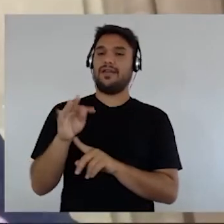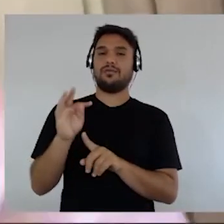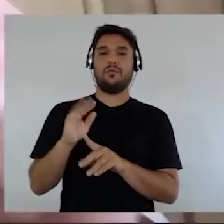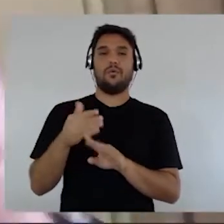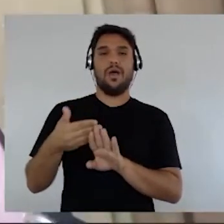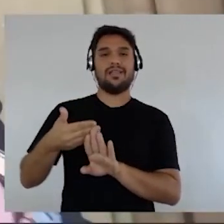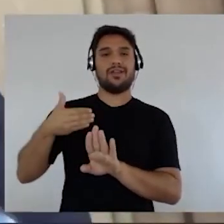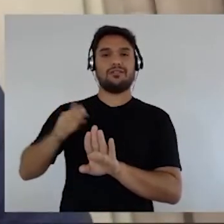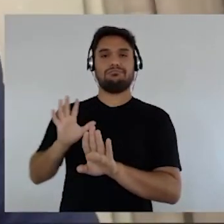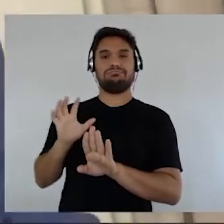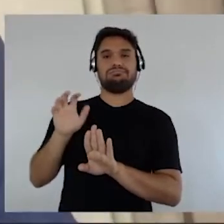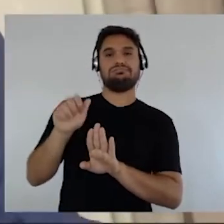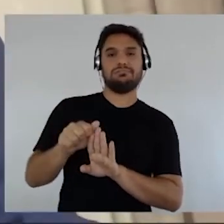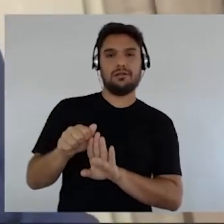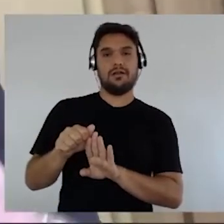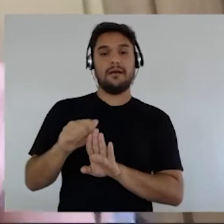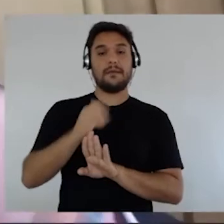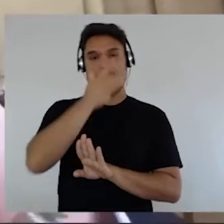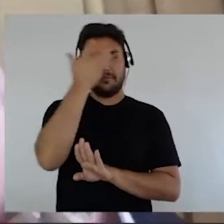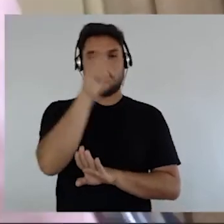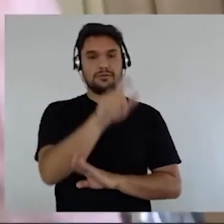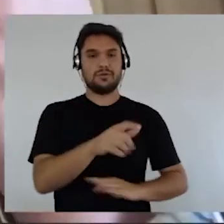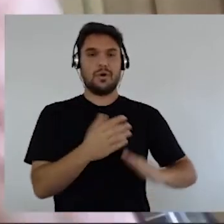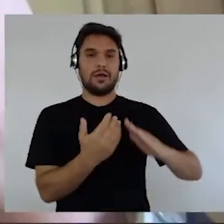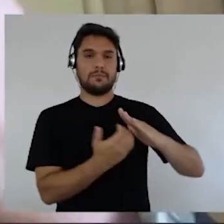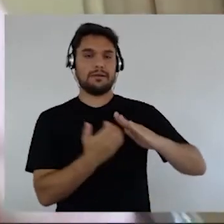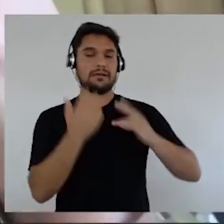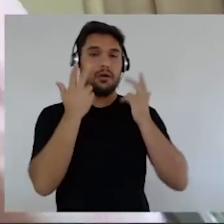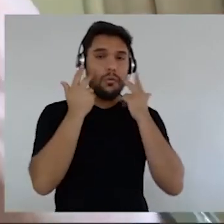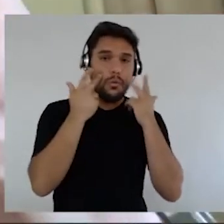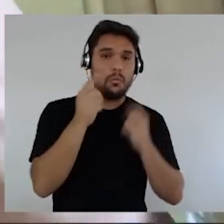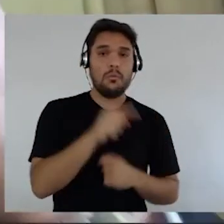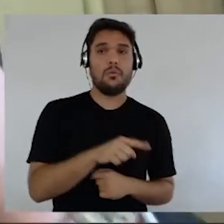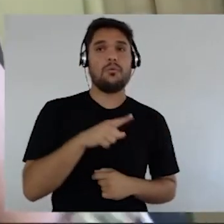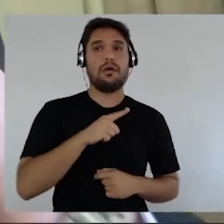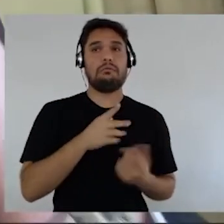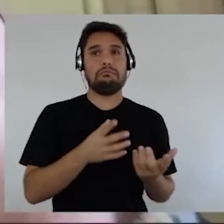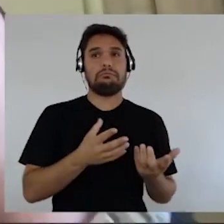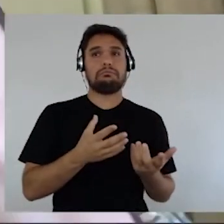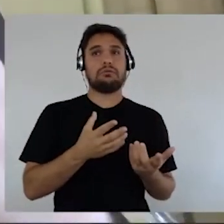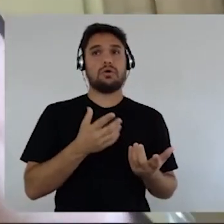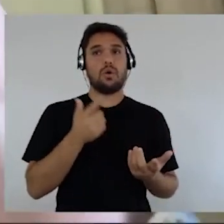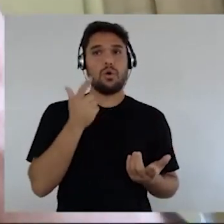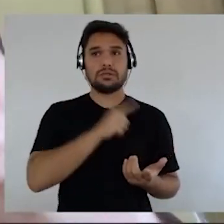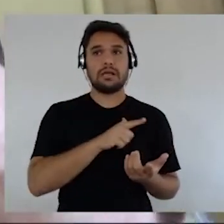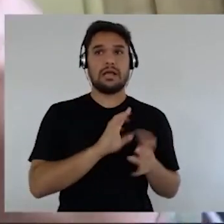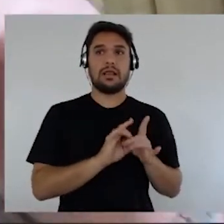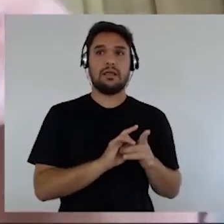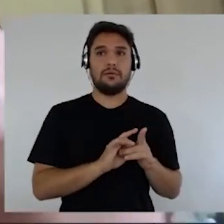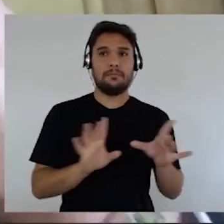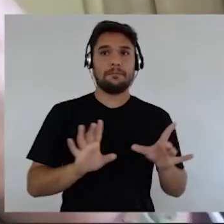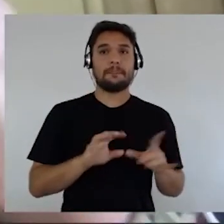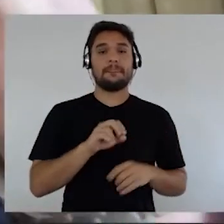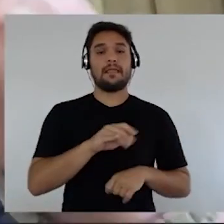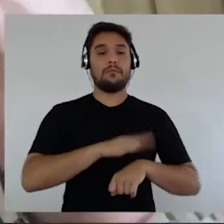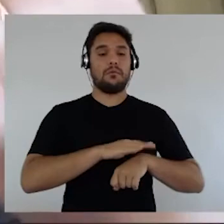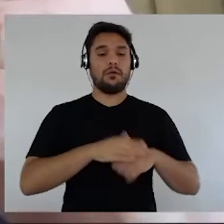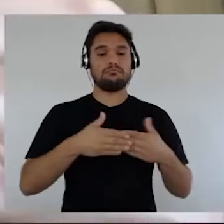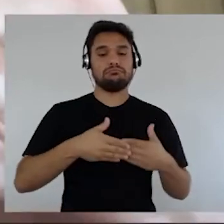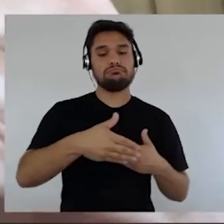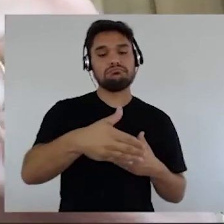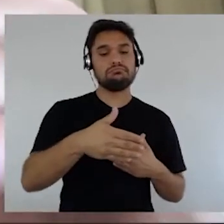retroativo para o empresário comum, que só adquire a condição, só sai da clandestinidade para ingressar